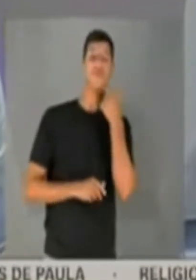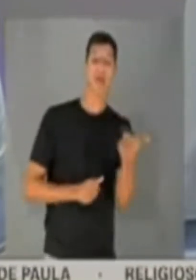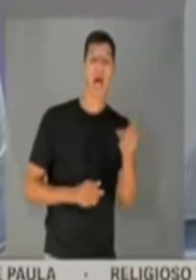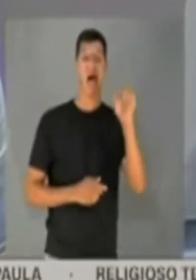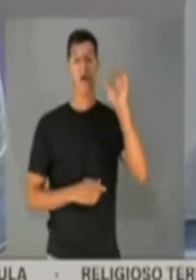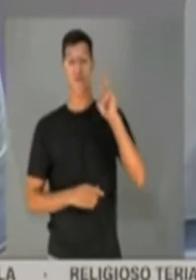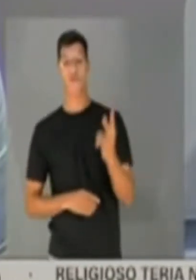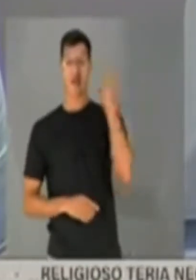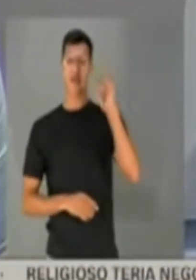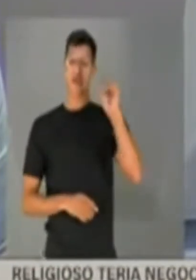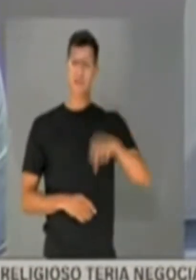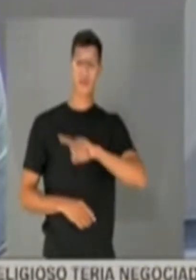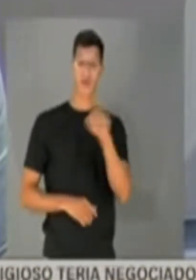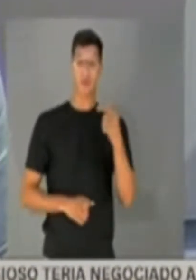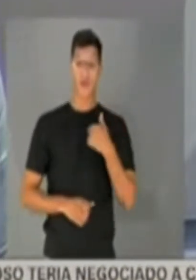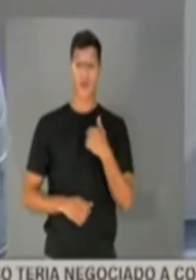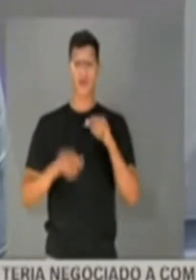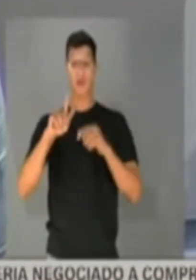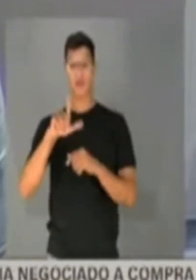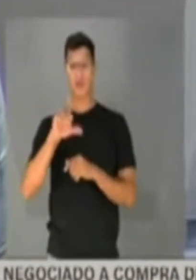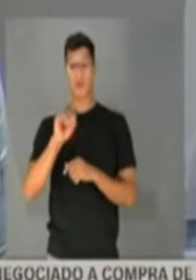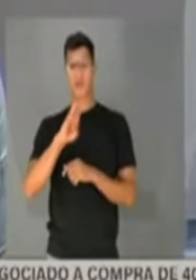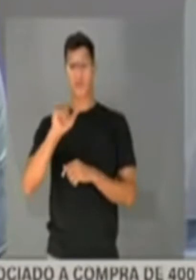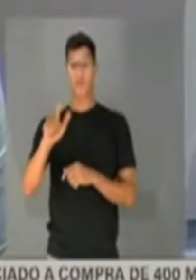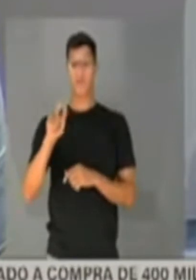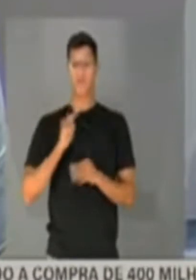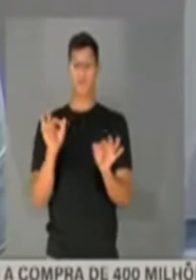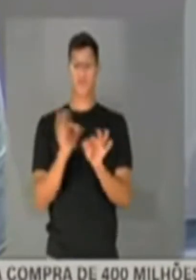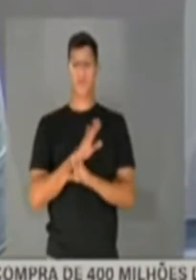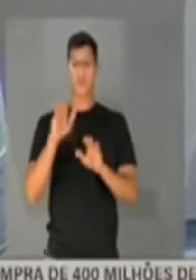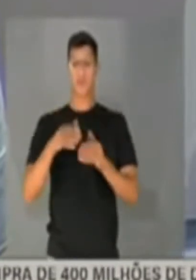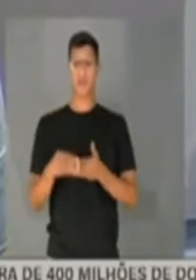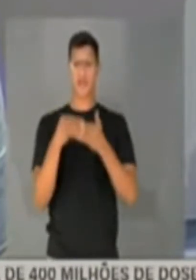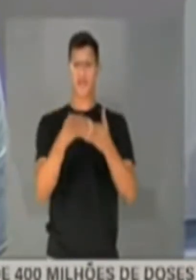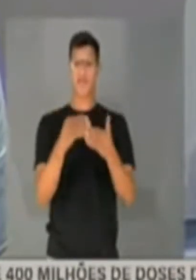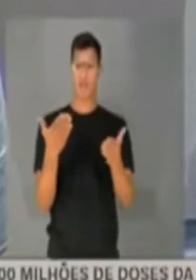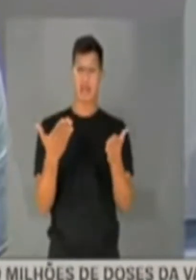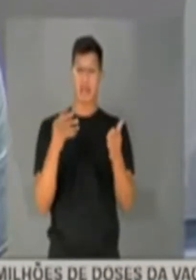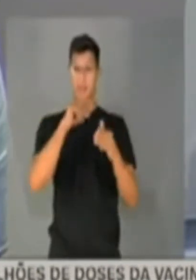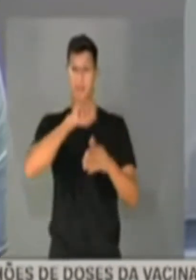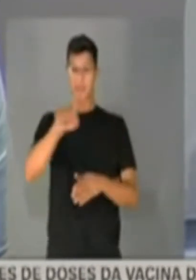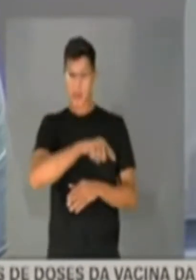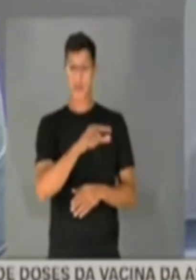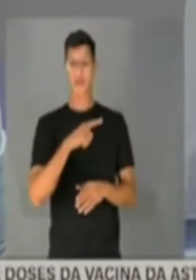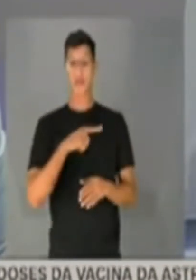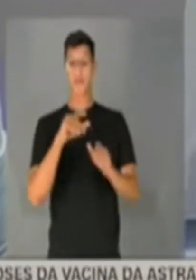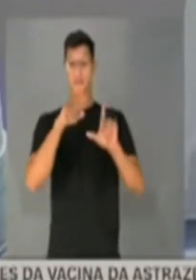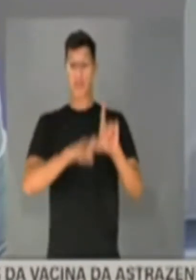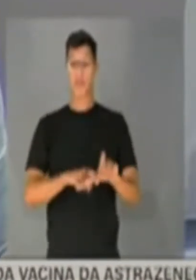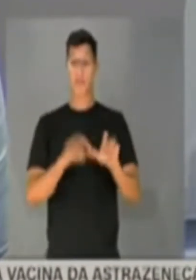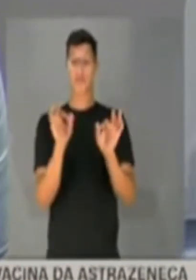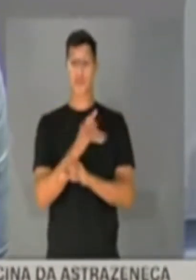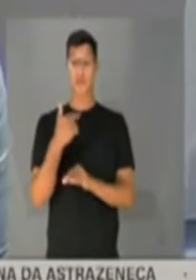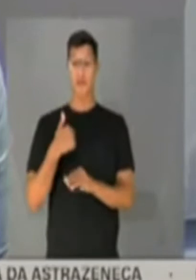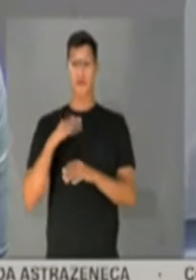não. Isso não me diz respeito. Então, a questão global, ela termina quando ela leva uma sanção e a questão débito termina quando